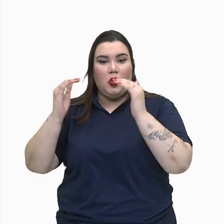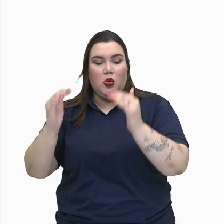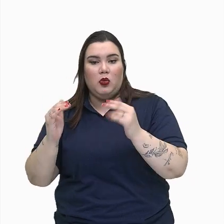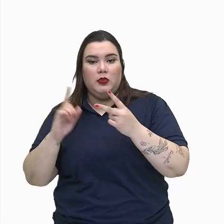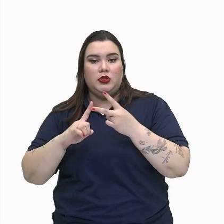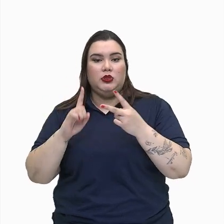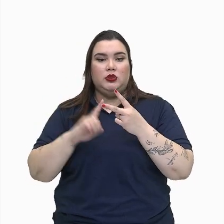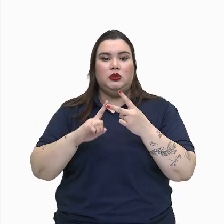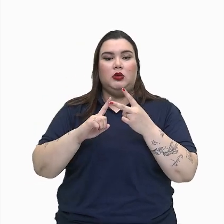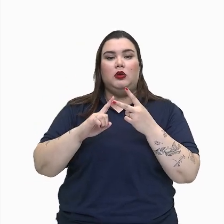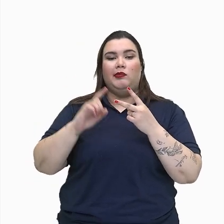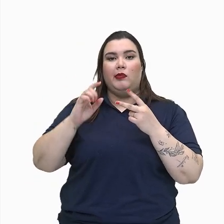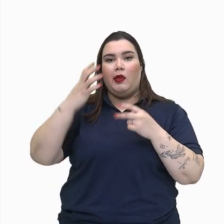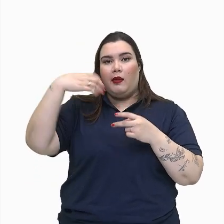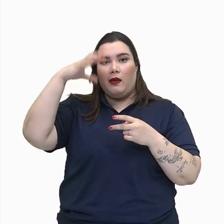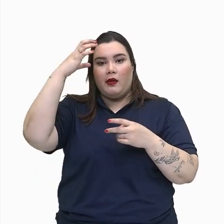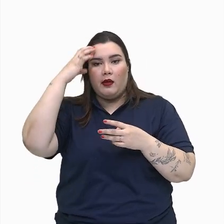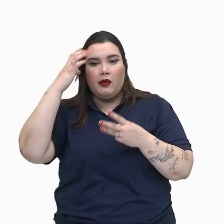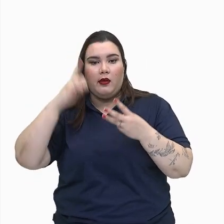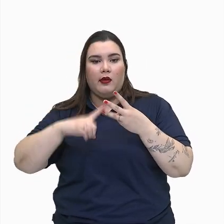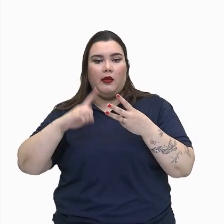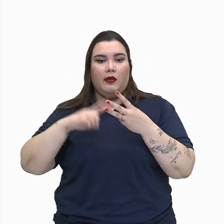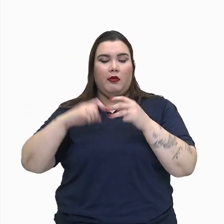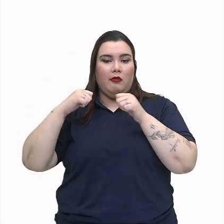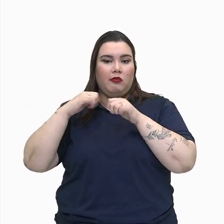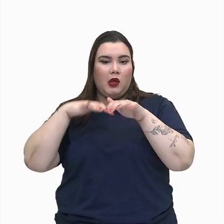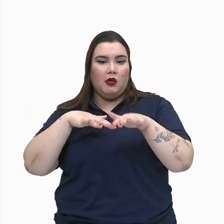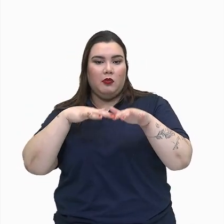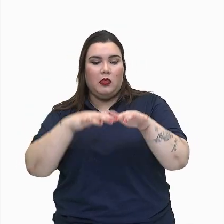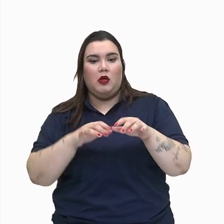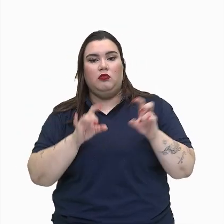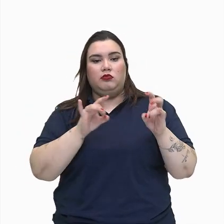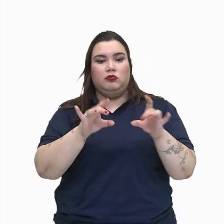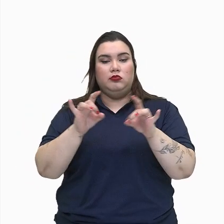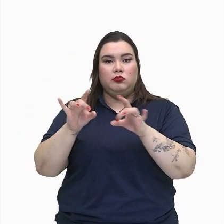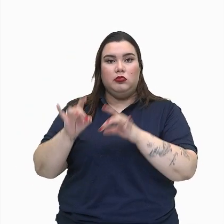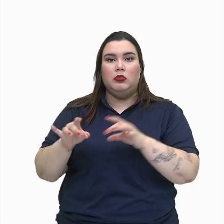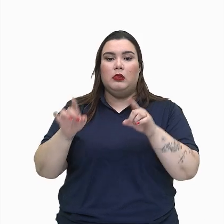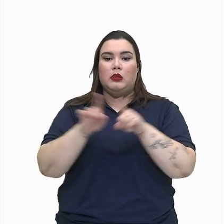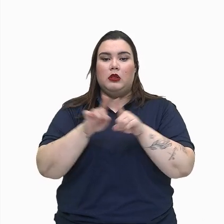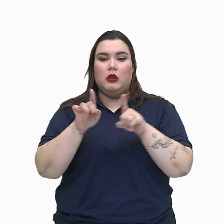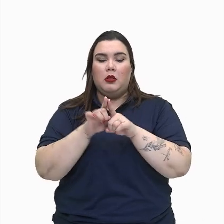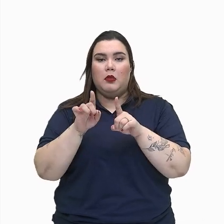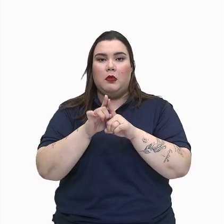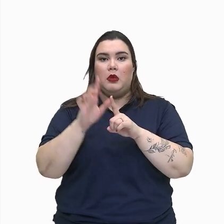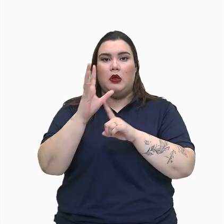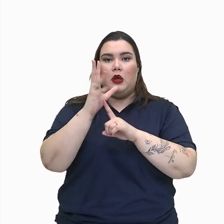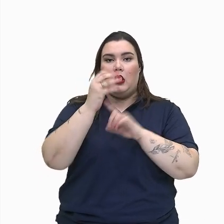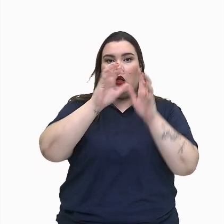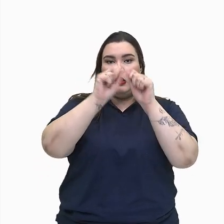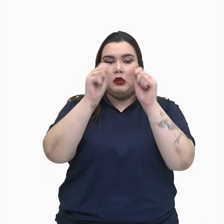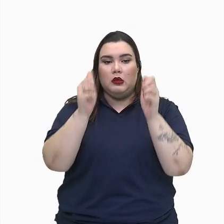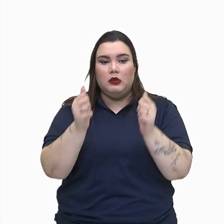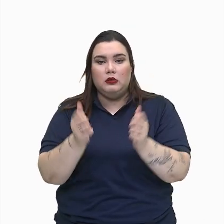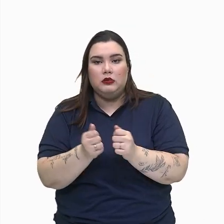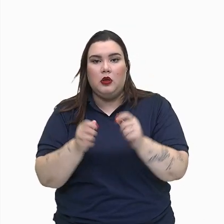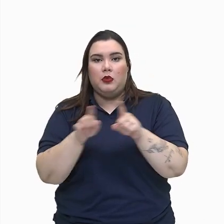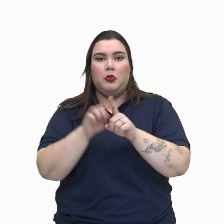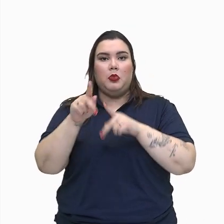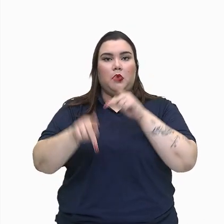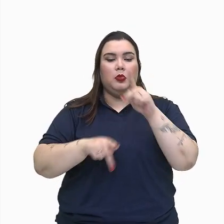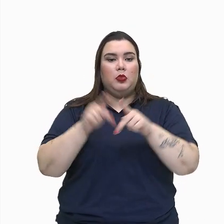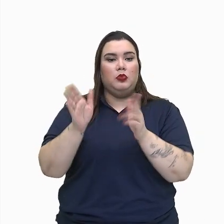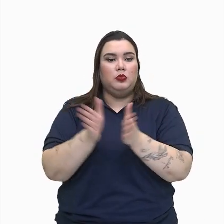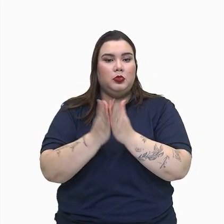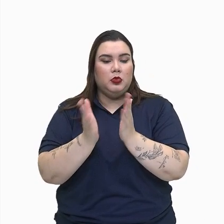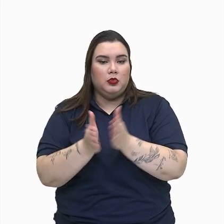sacerdotes, guerreiros, comerciantes, os potecas e artesãos e camponeses. E esses outros povos, como eles se